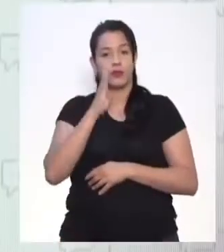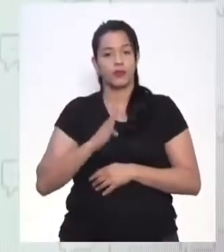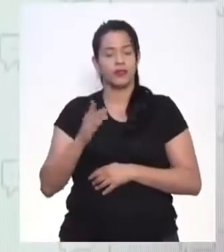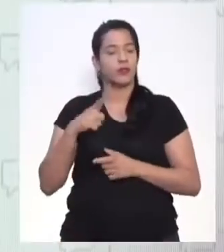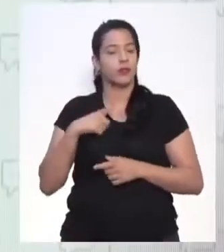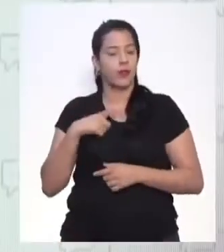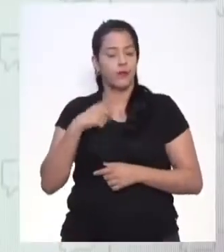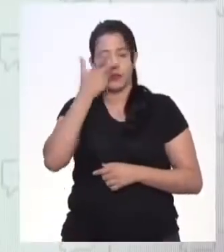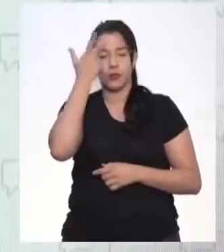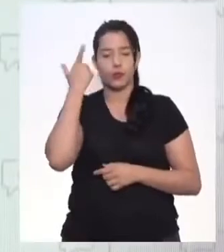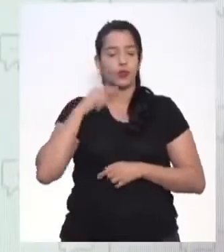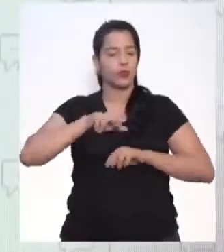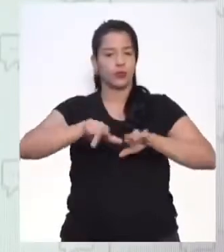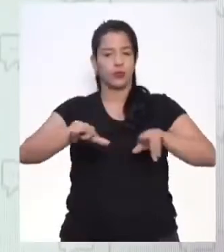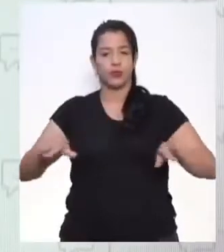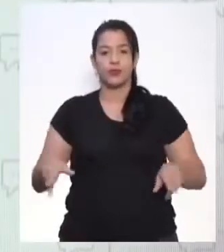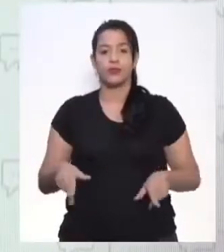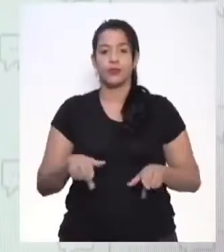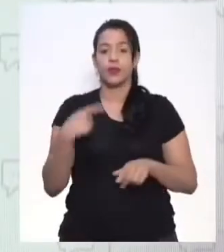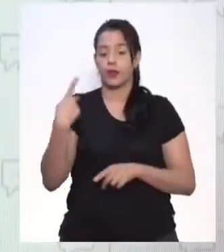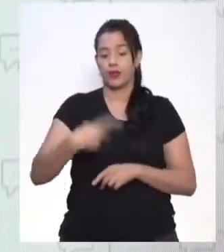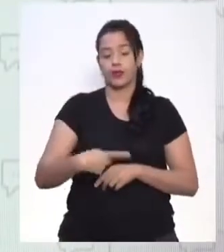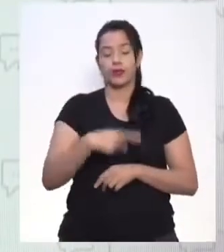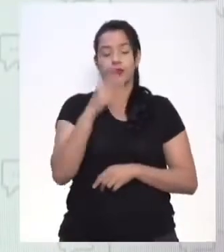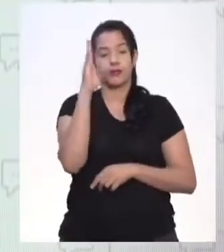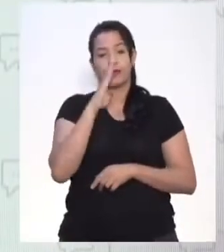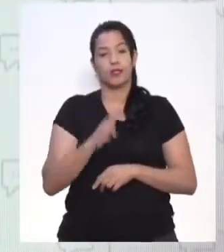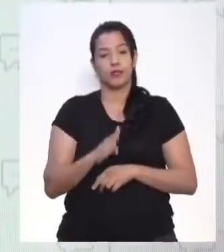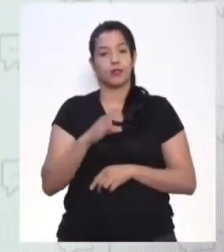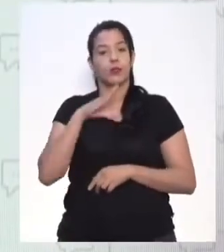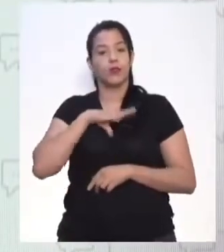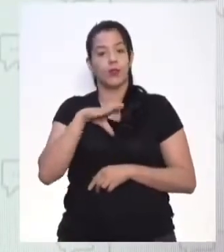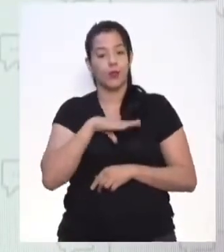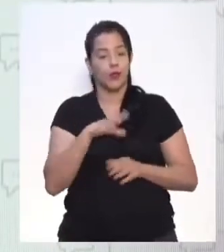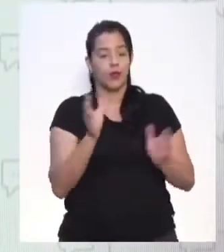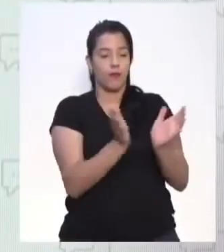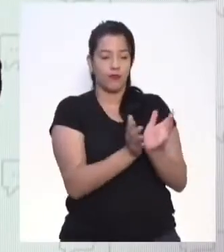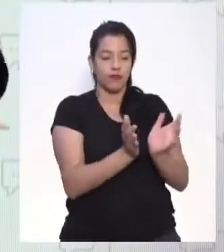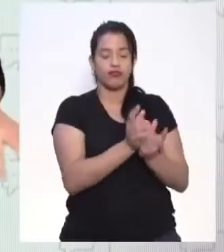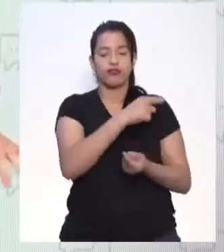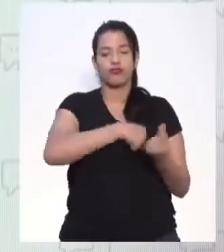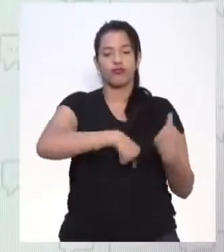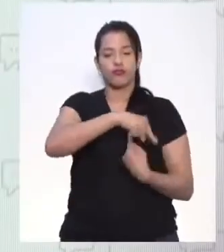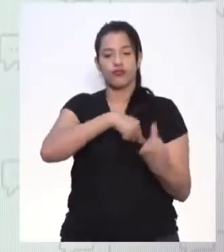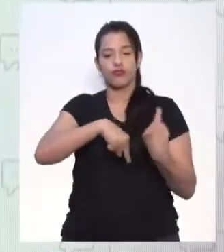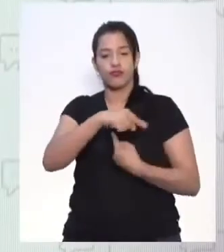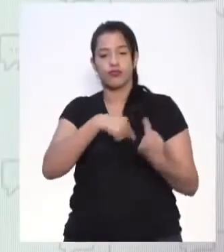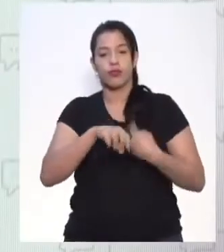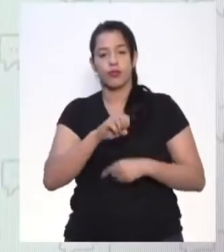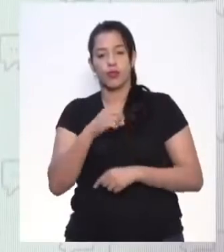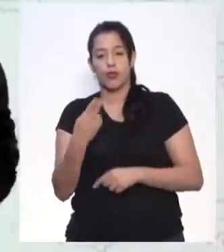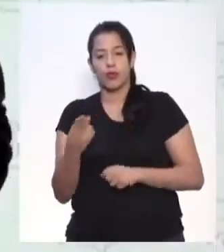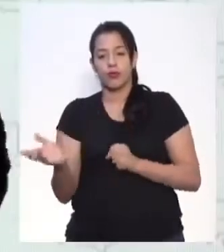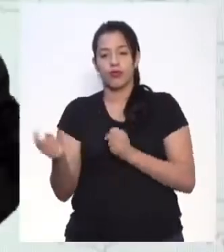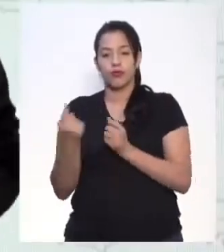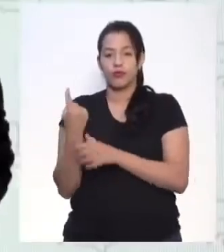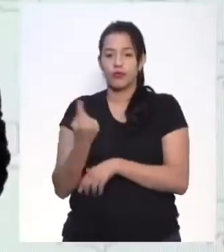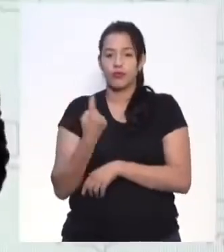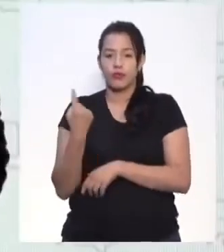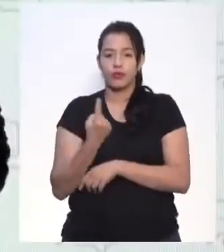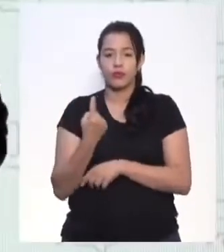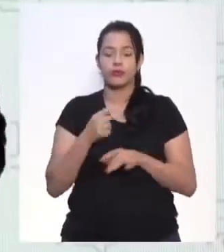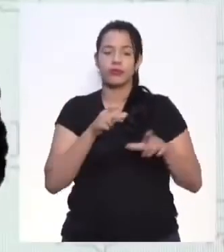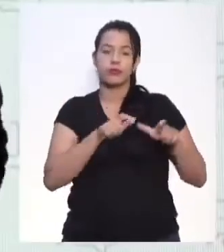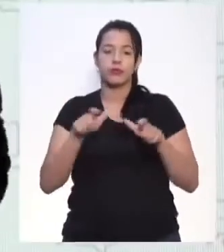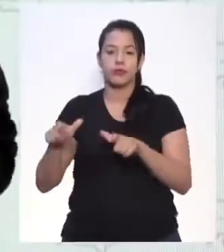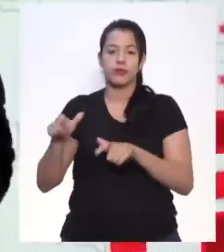O idioma português aqui no Brasil se transformou conforme esses povos se misturavam ou se isolavam na hora de ocupar um território. Foi o que aconteceu